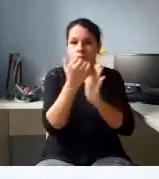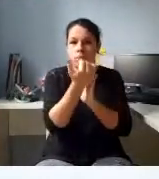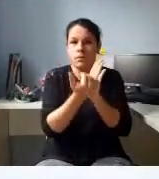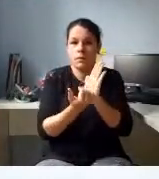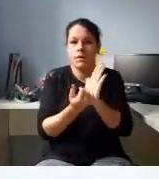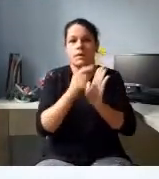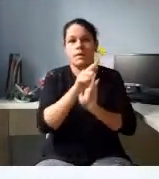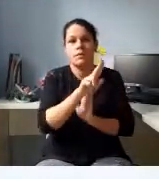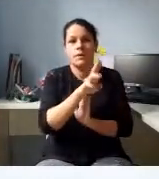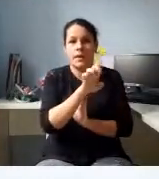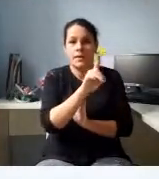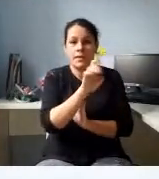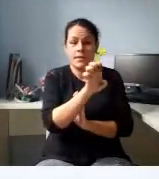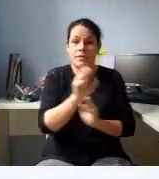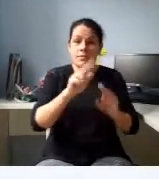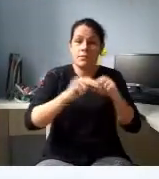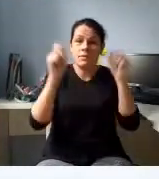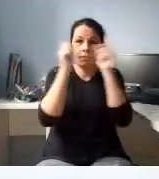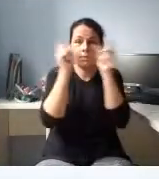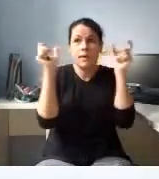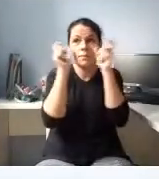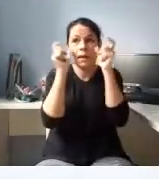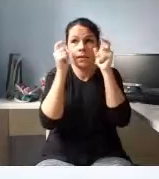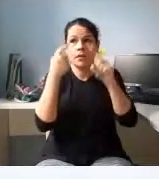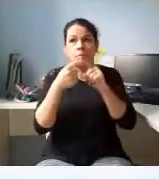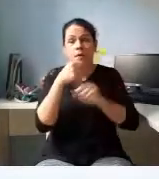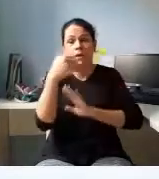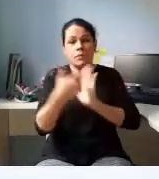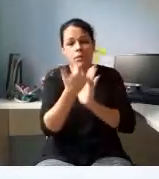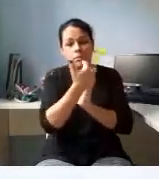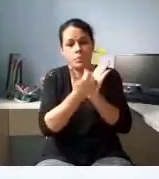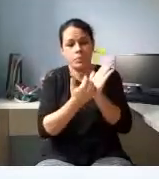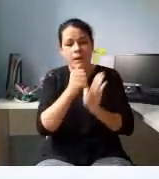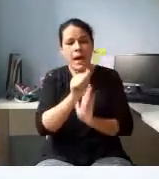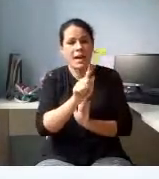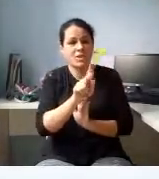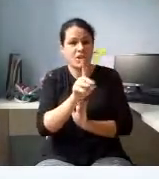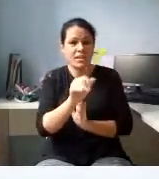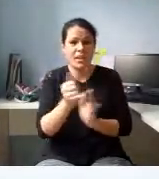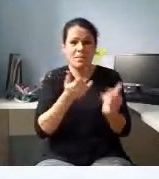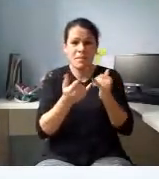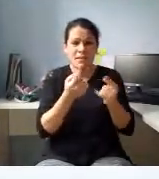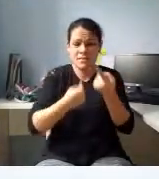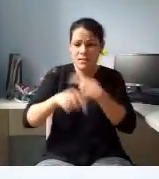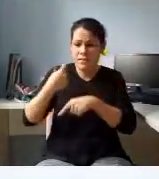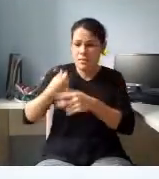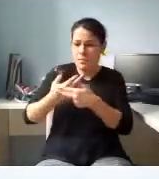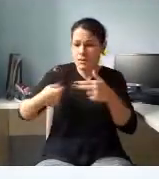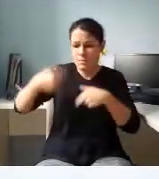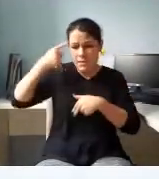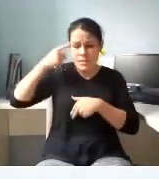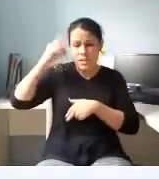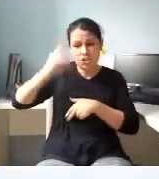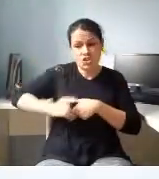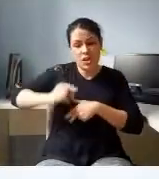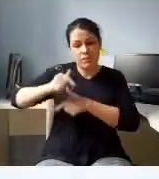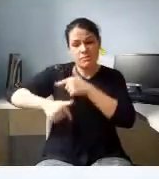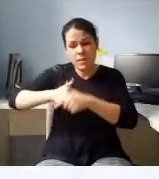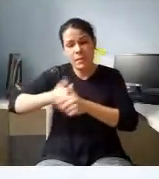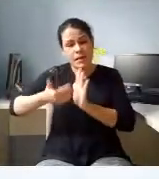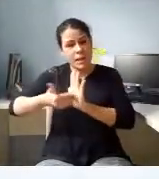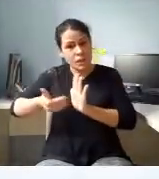bem atento, porque essa agenda é uma agenda de retrocesso do ponto de vista de direitos trabalhistas, Sim. retrocesso do